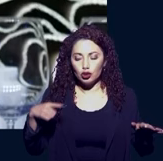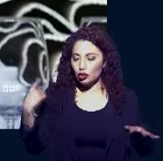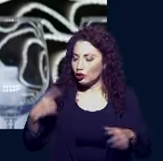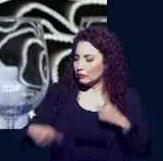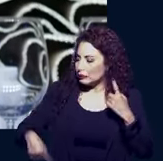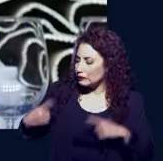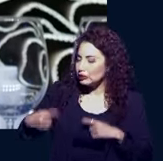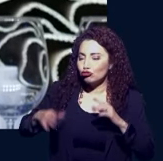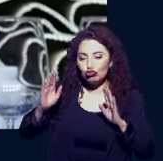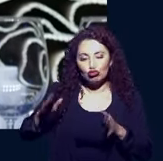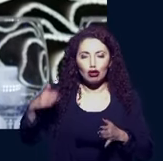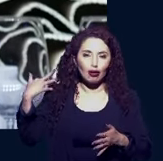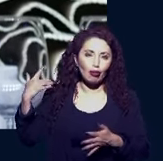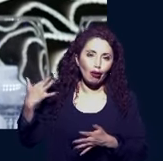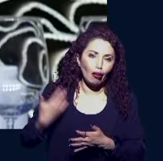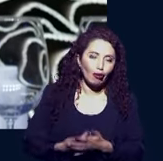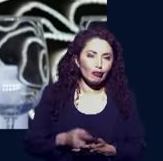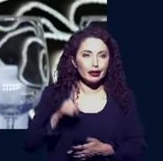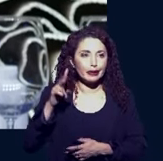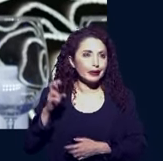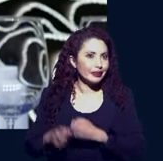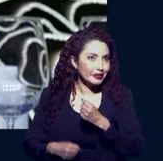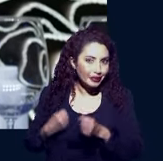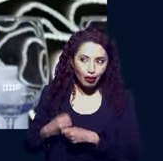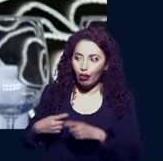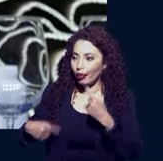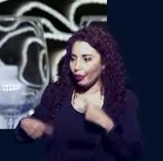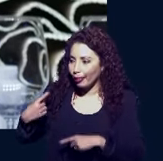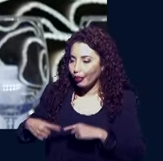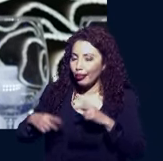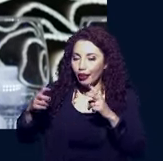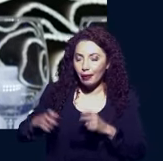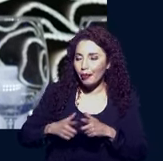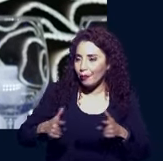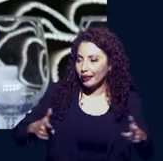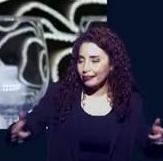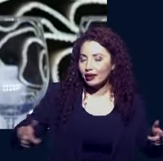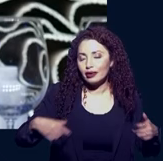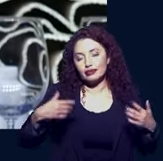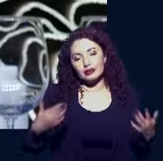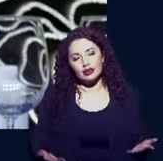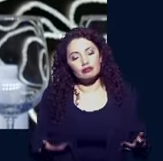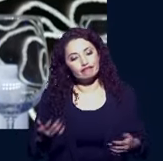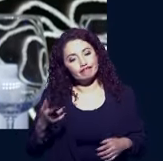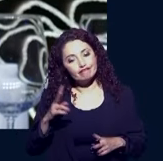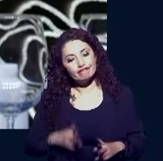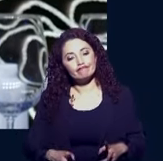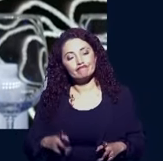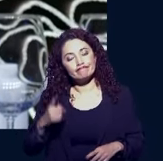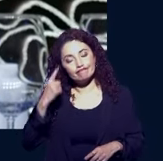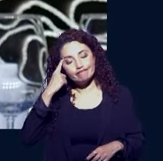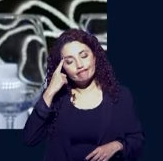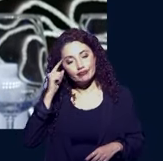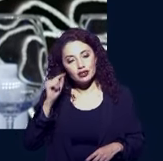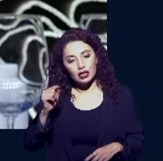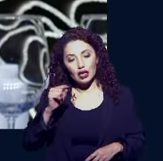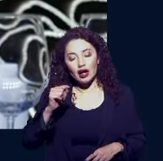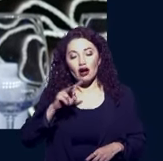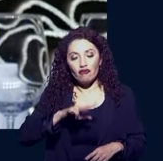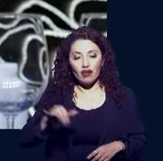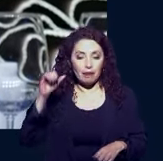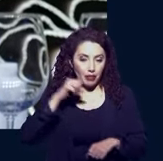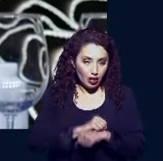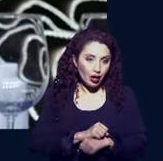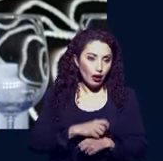15 anos né sempre existiu uma uma ideia de que uma hora ia parar o Brasil ia chegar